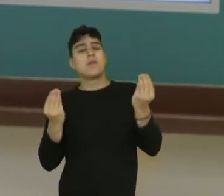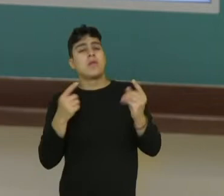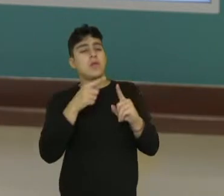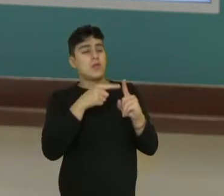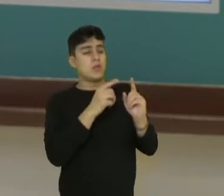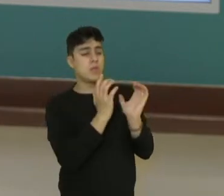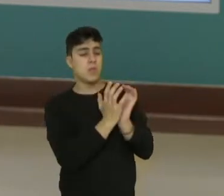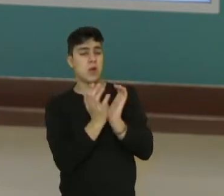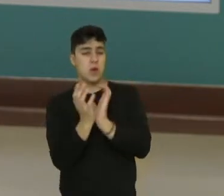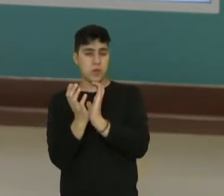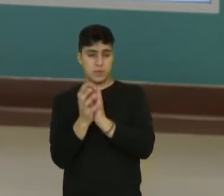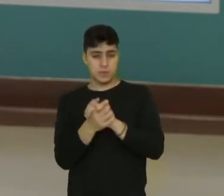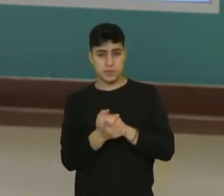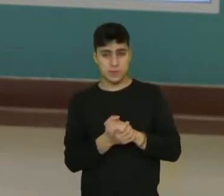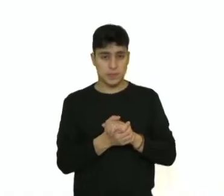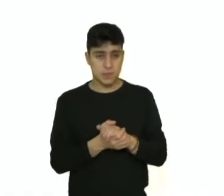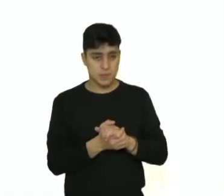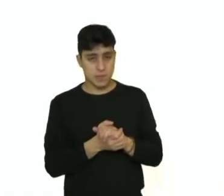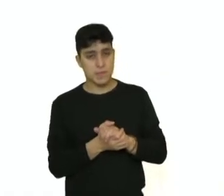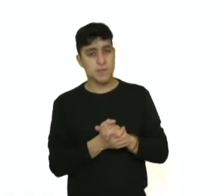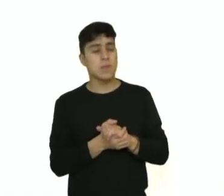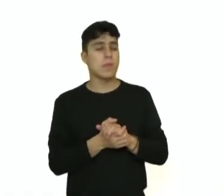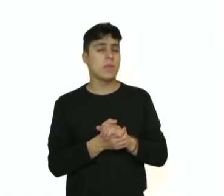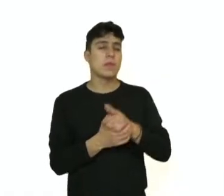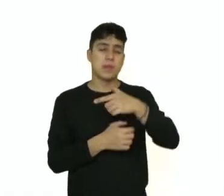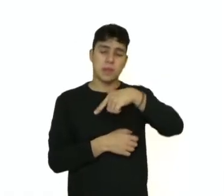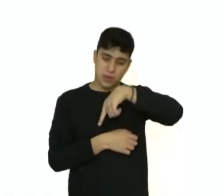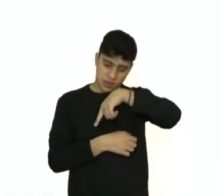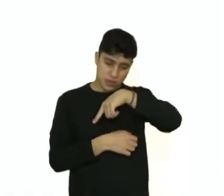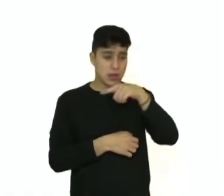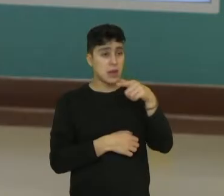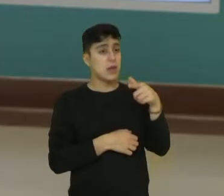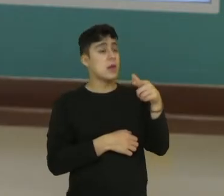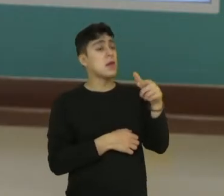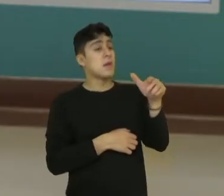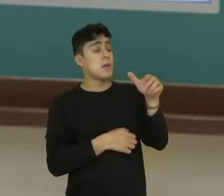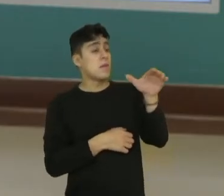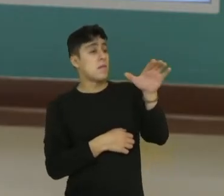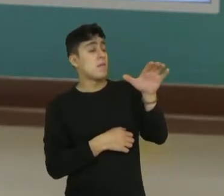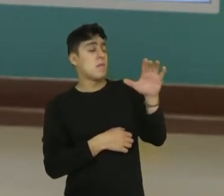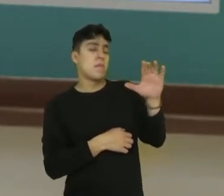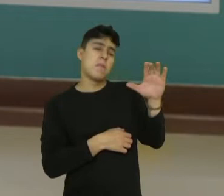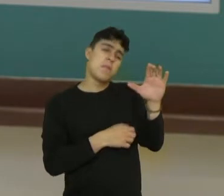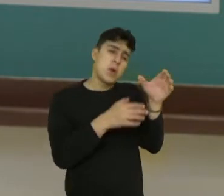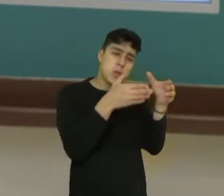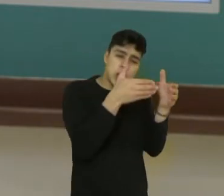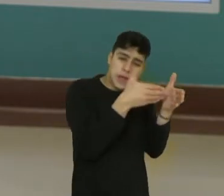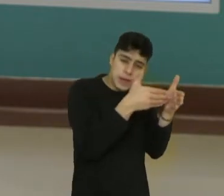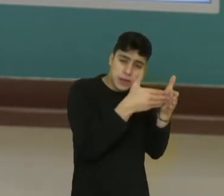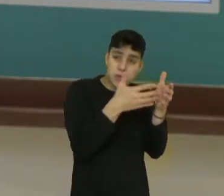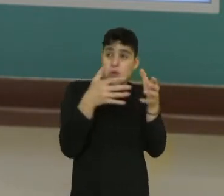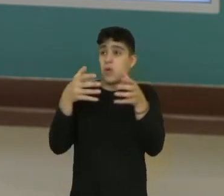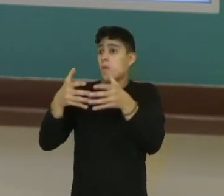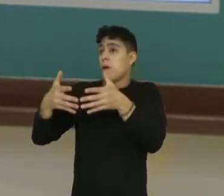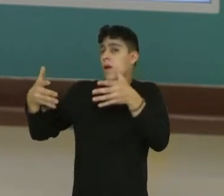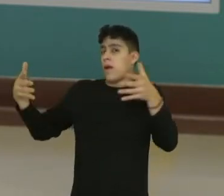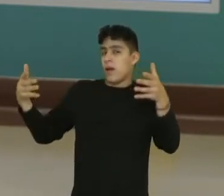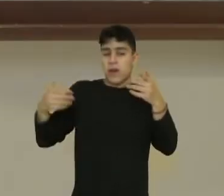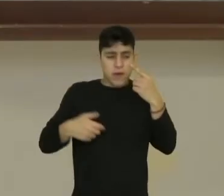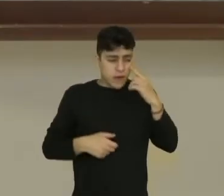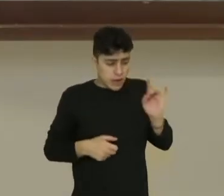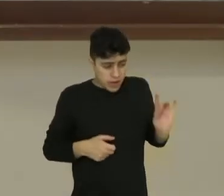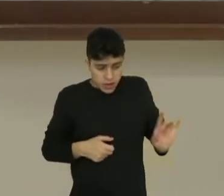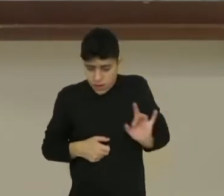blocos econômicos. Eles foram colocados do menos amplo ao mais amplo, para que você tenha uma noção de como cada